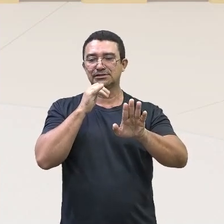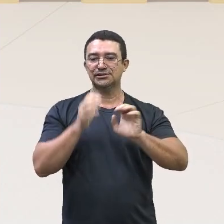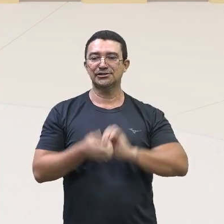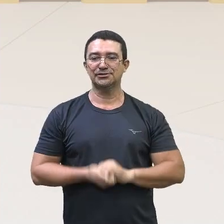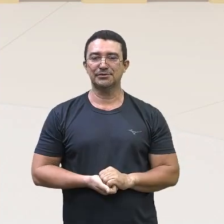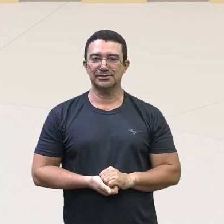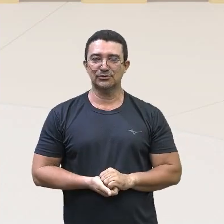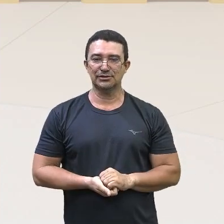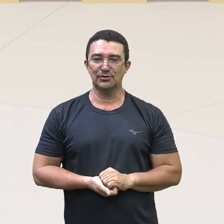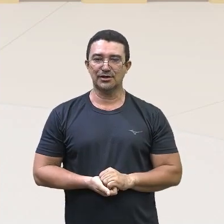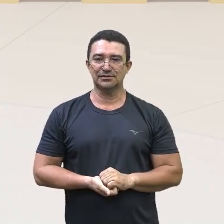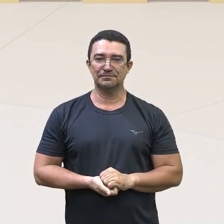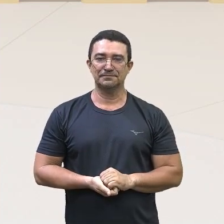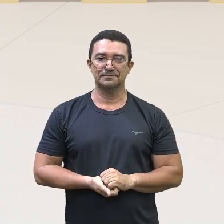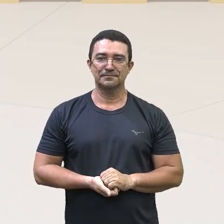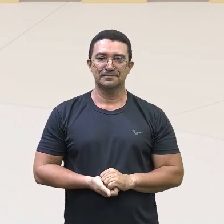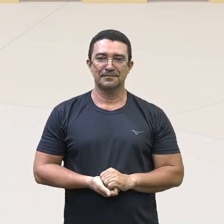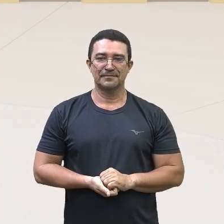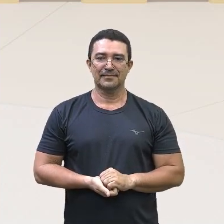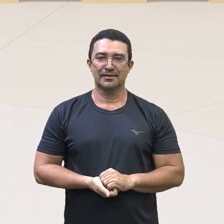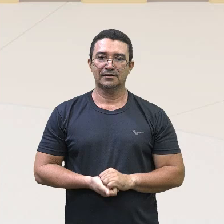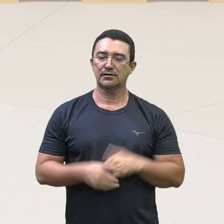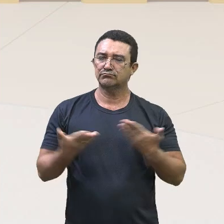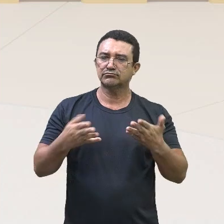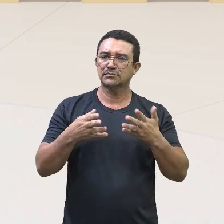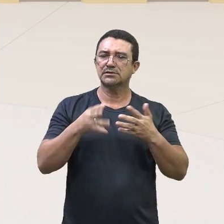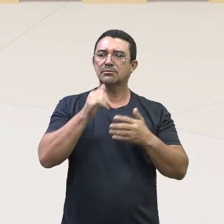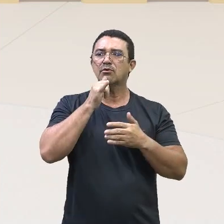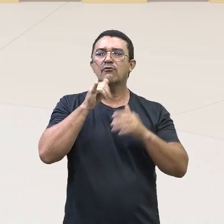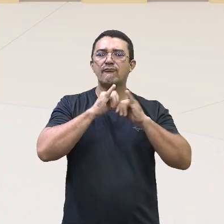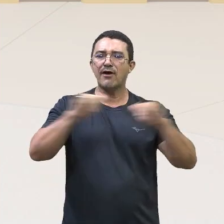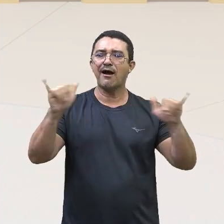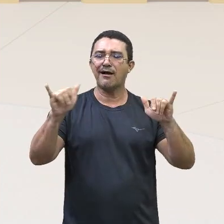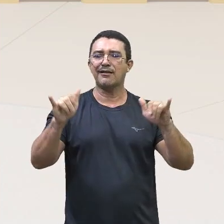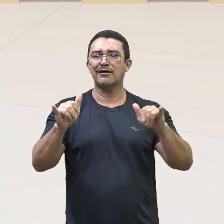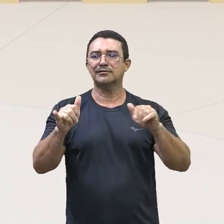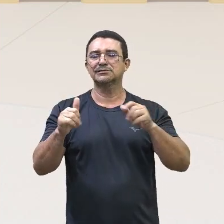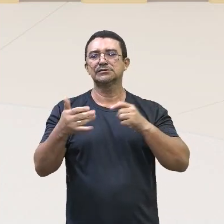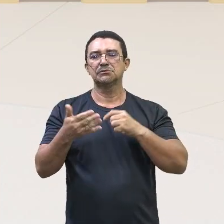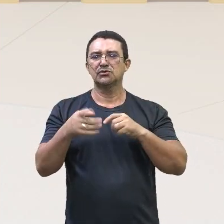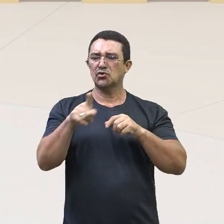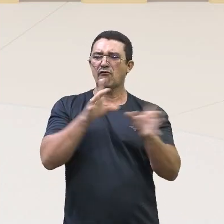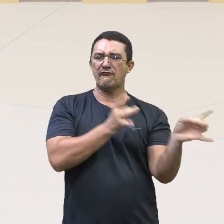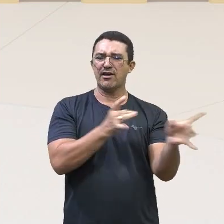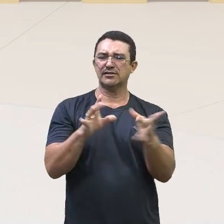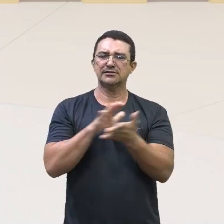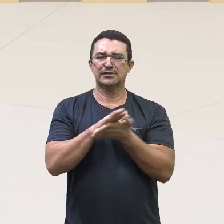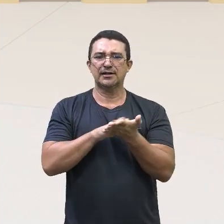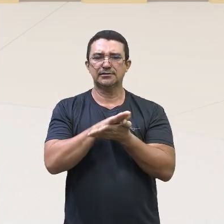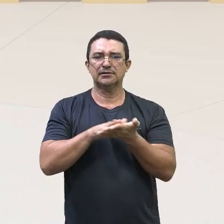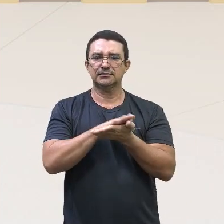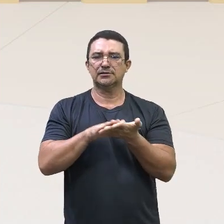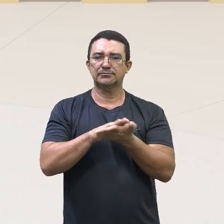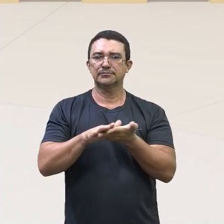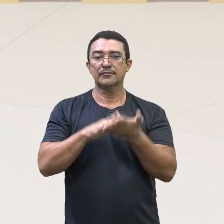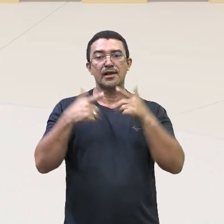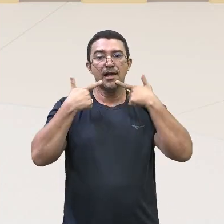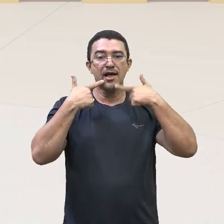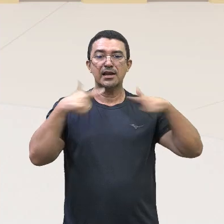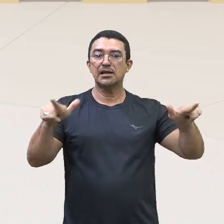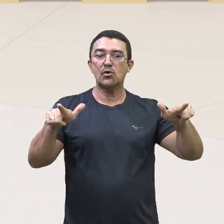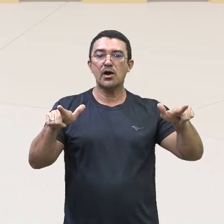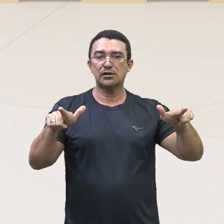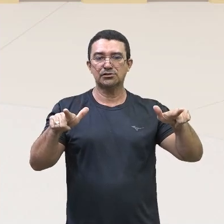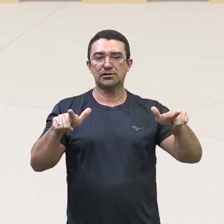denotativa. Então quando a gente fala assim, ó, você fala pelos cotovelos e não vende nada, Demir. Linguagem conotativa ou denotativa? E aí, o